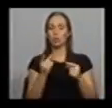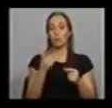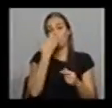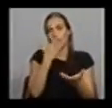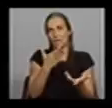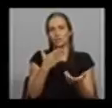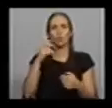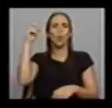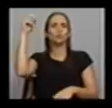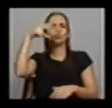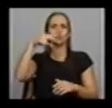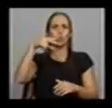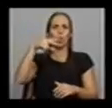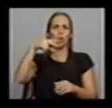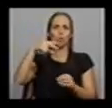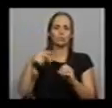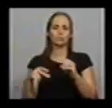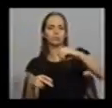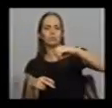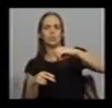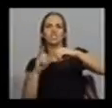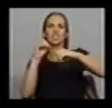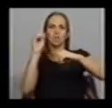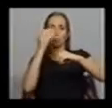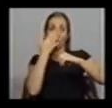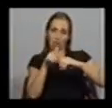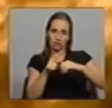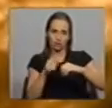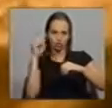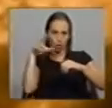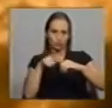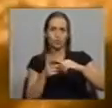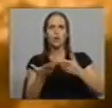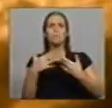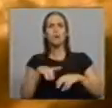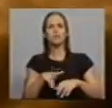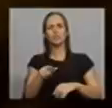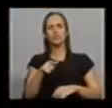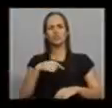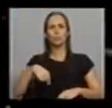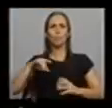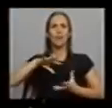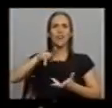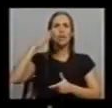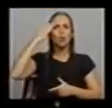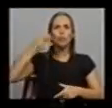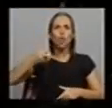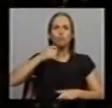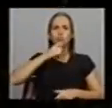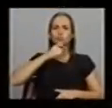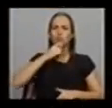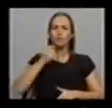que está inclinado cerca de 6 graus. Onde é que entra nesta história o nosso hipotético planeta 9? Ora bem,